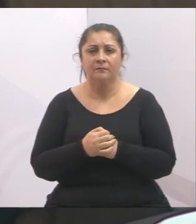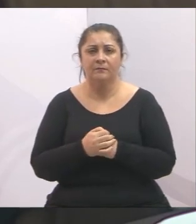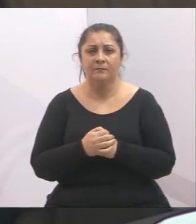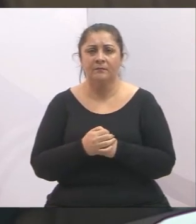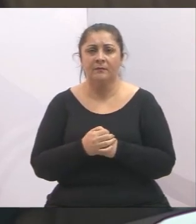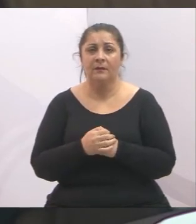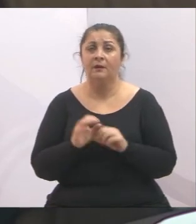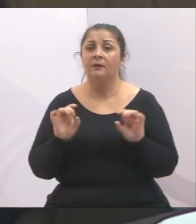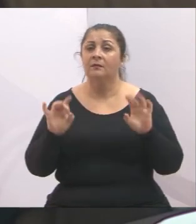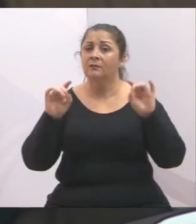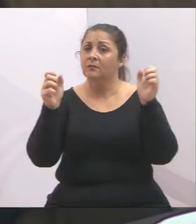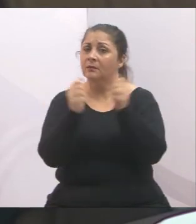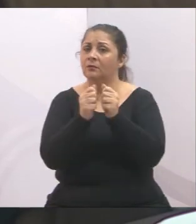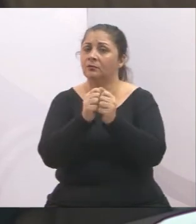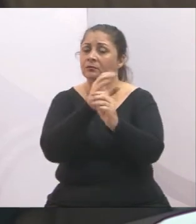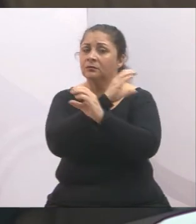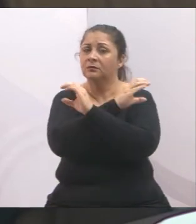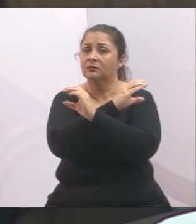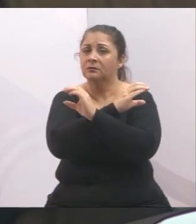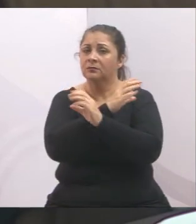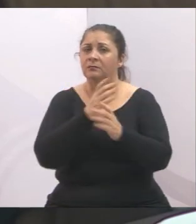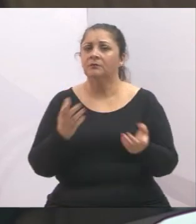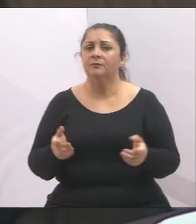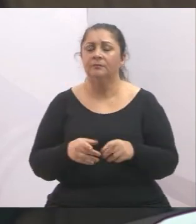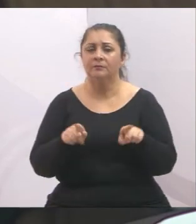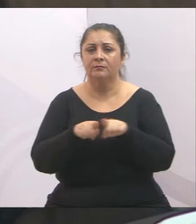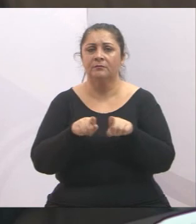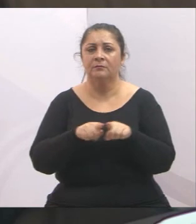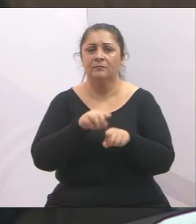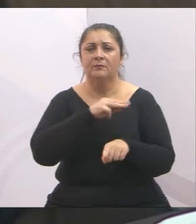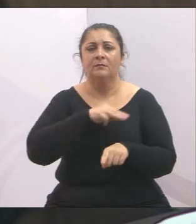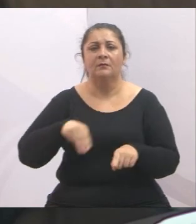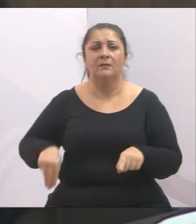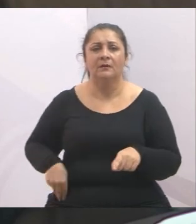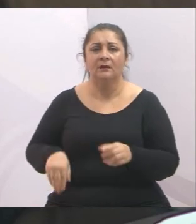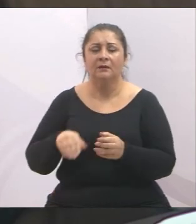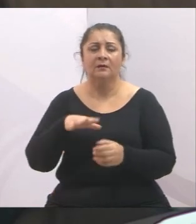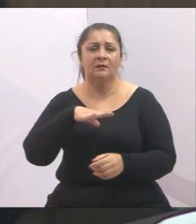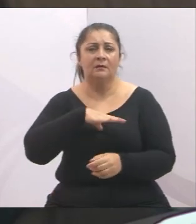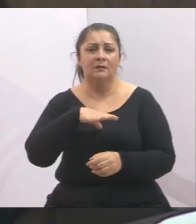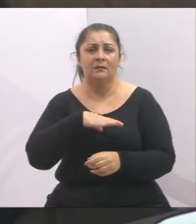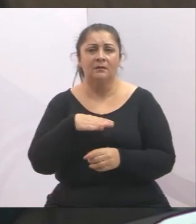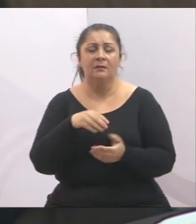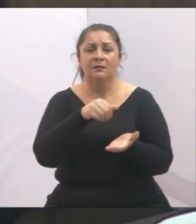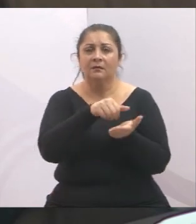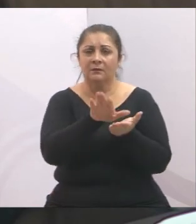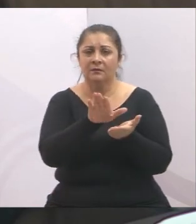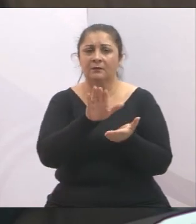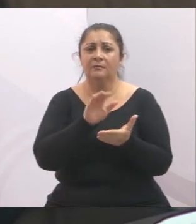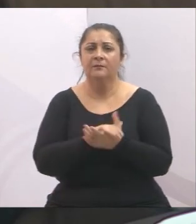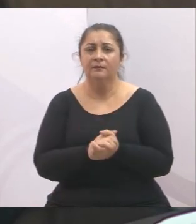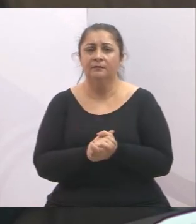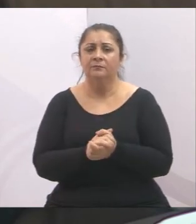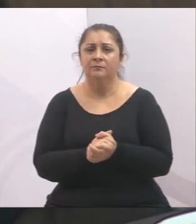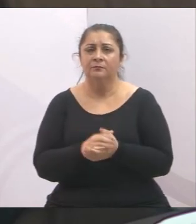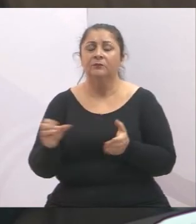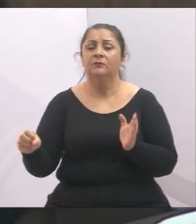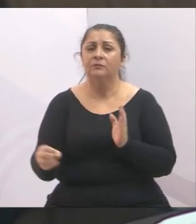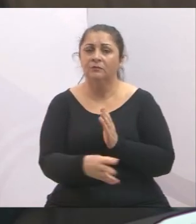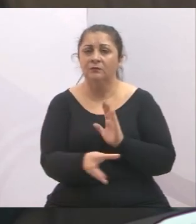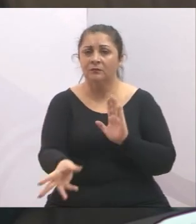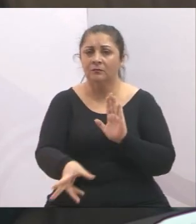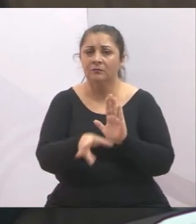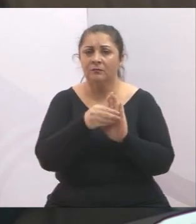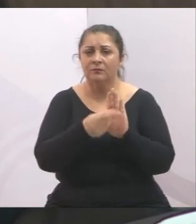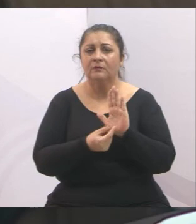e em especial junto à Caixa Econômica e também ao Ministério das Cidades, para que encaminhem nova emenda para